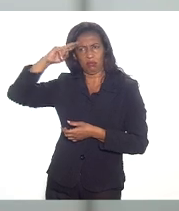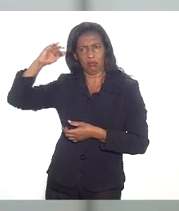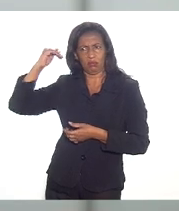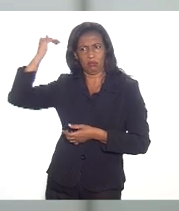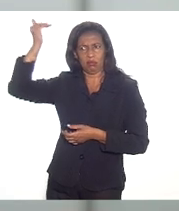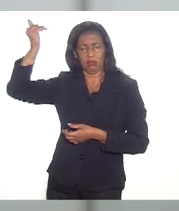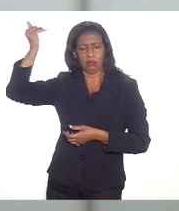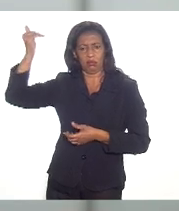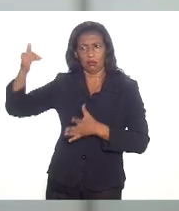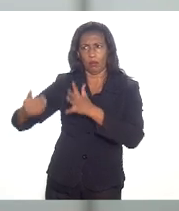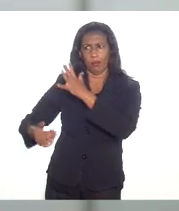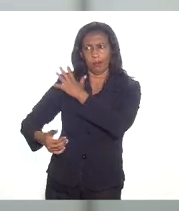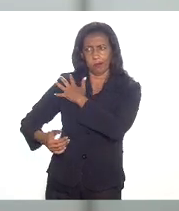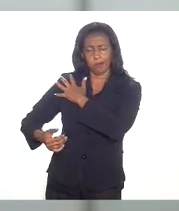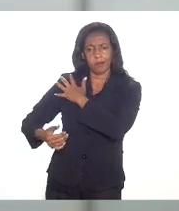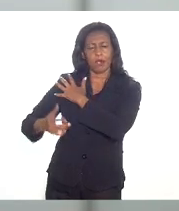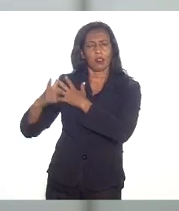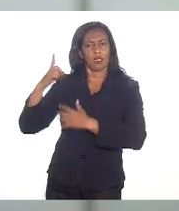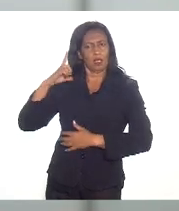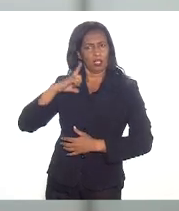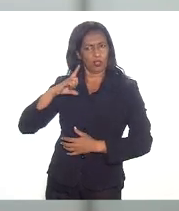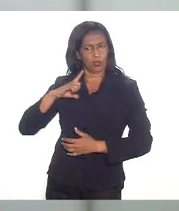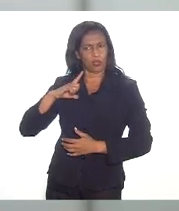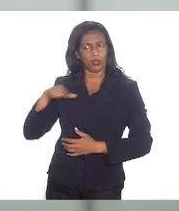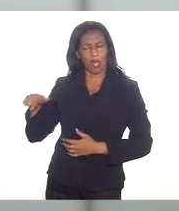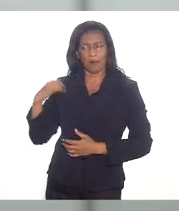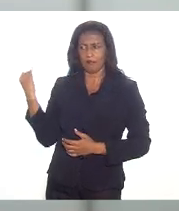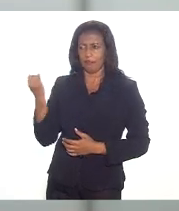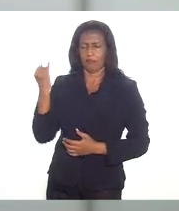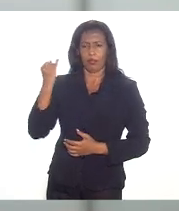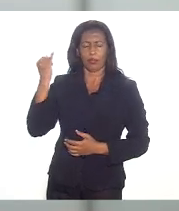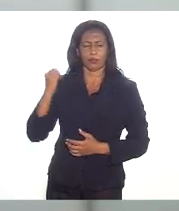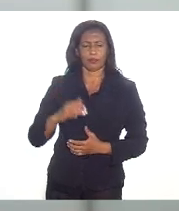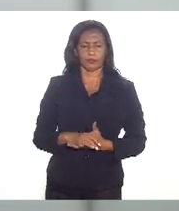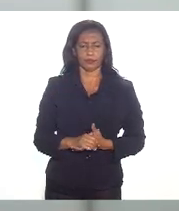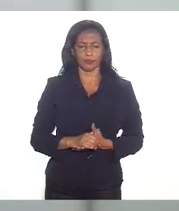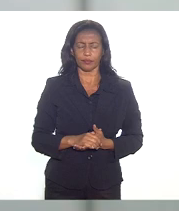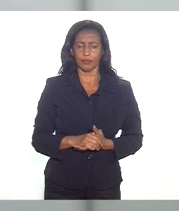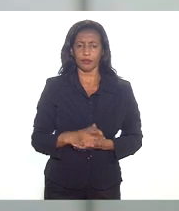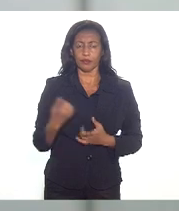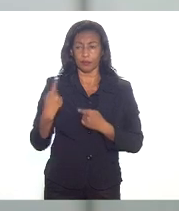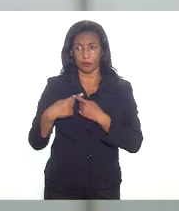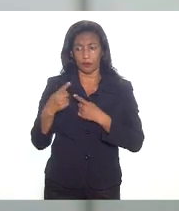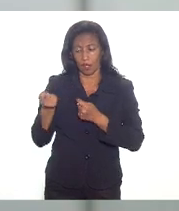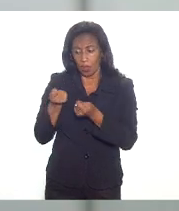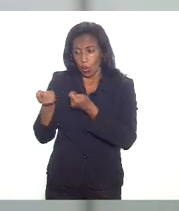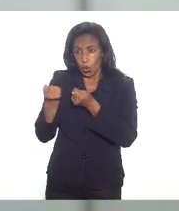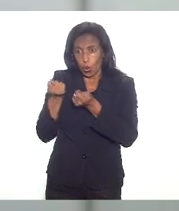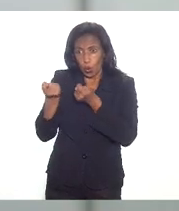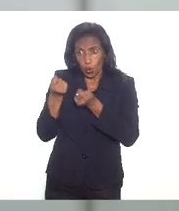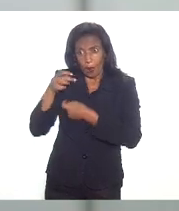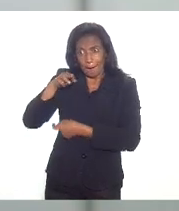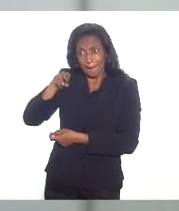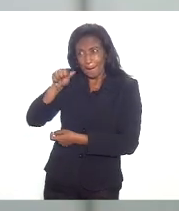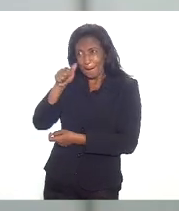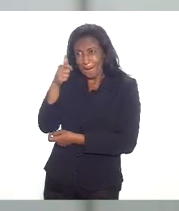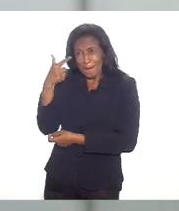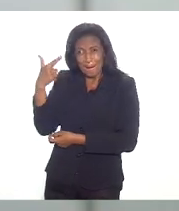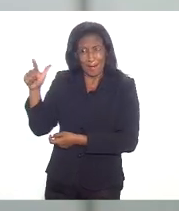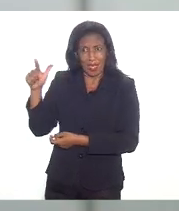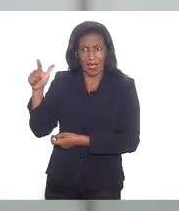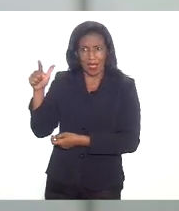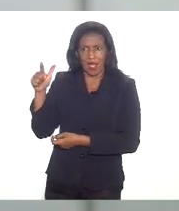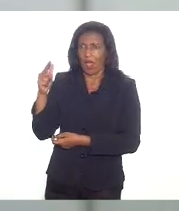etc. E é uma articulação muito importante, porque a economia do mar é um PIB brutal. Não é